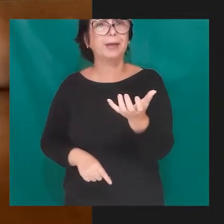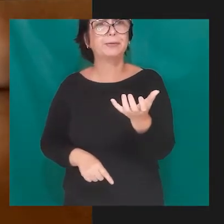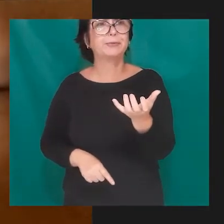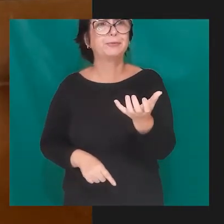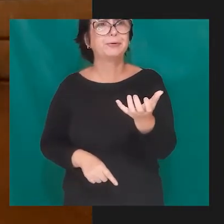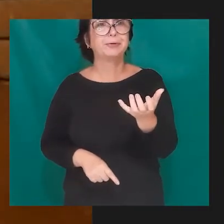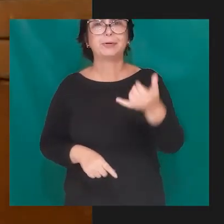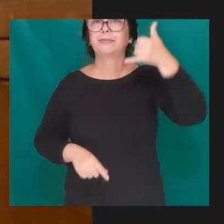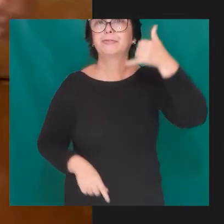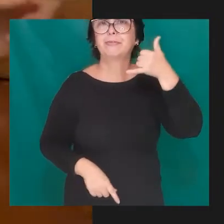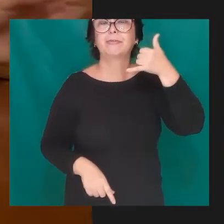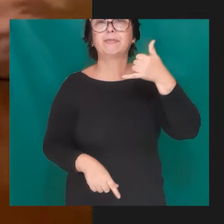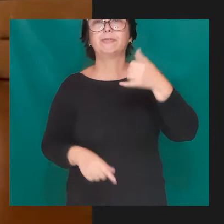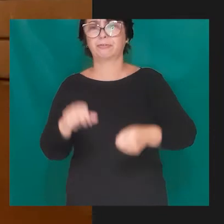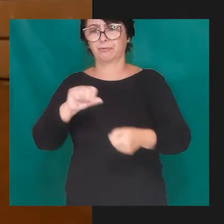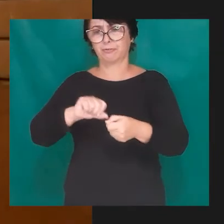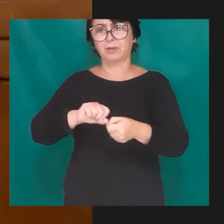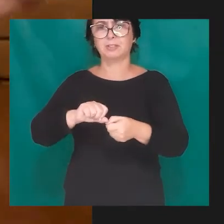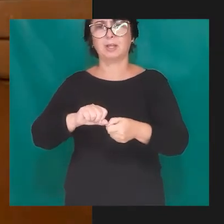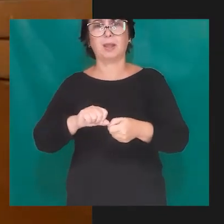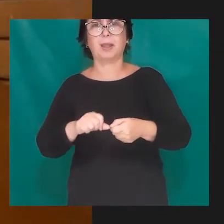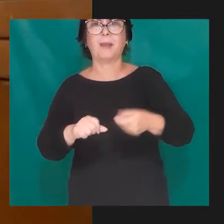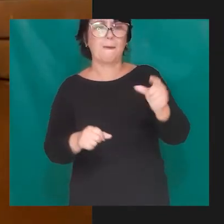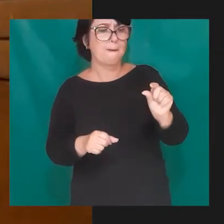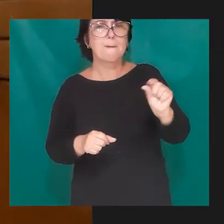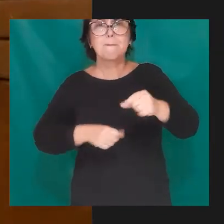fazer fone, uma outra máquina de fazer palheta,